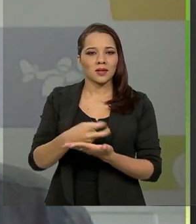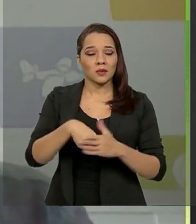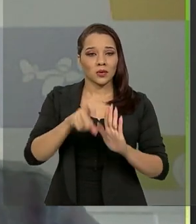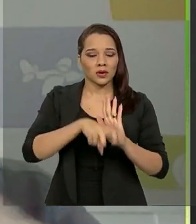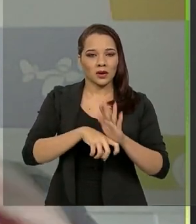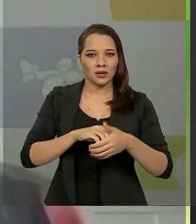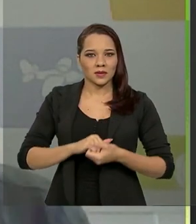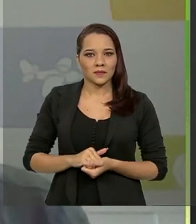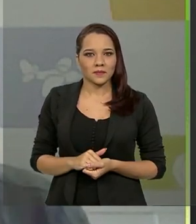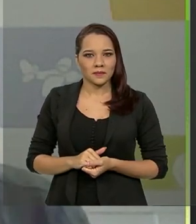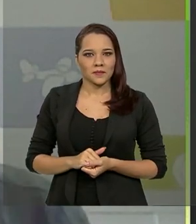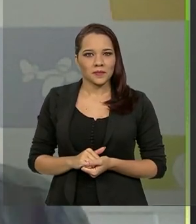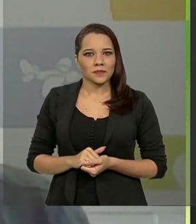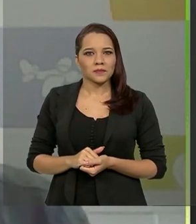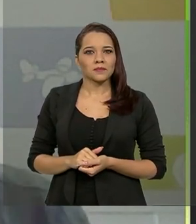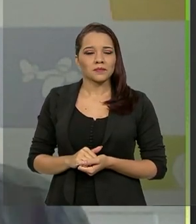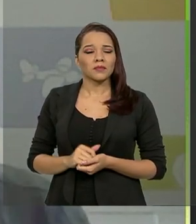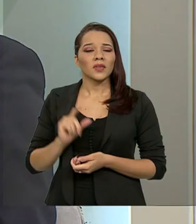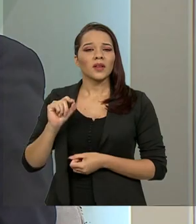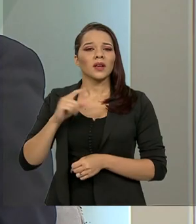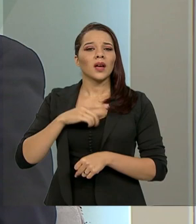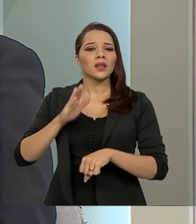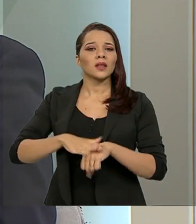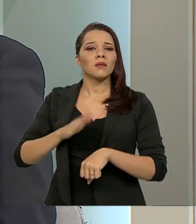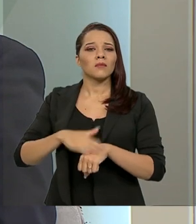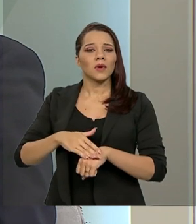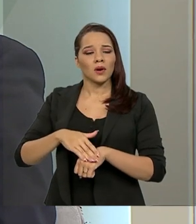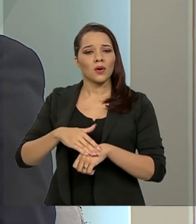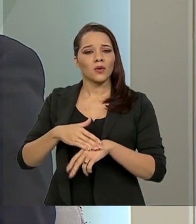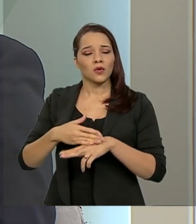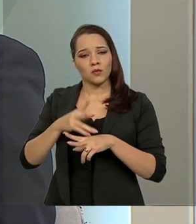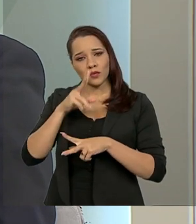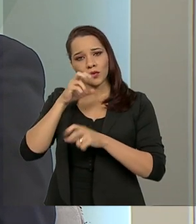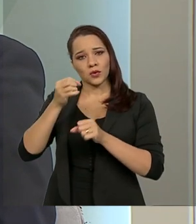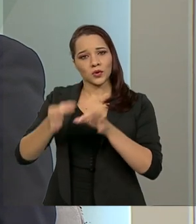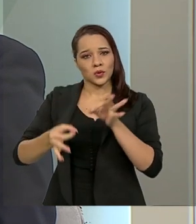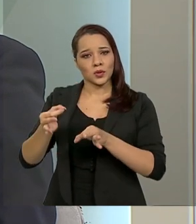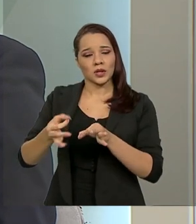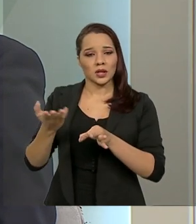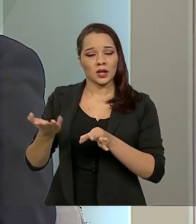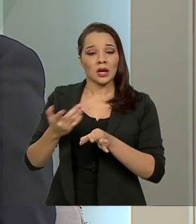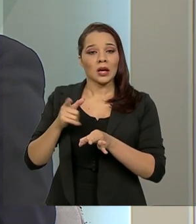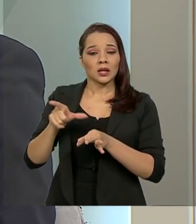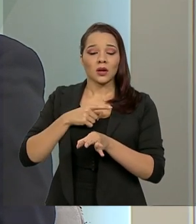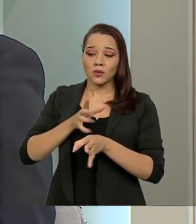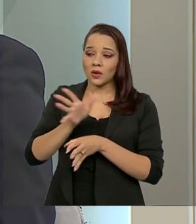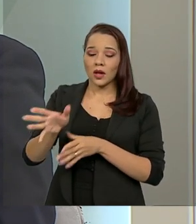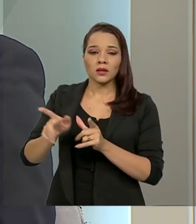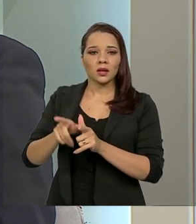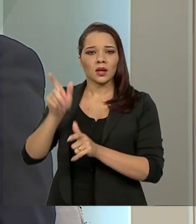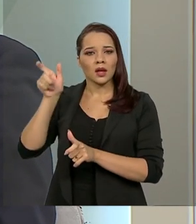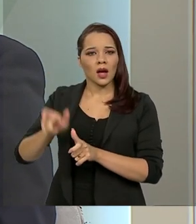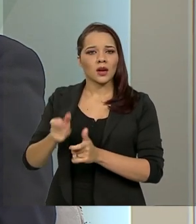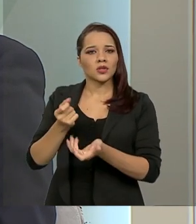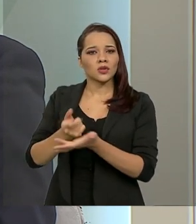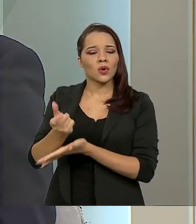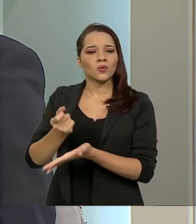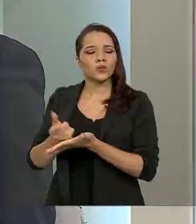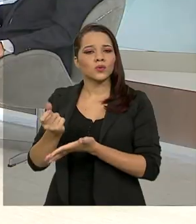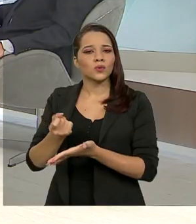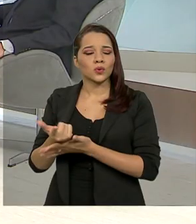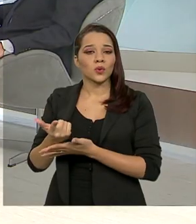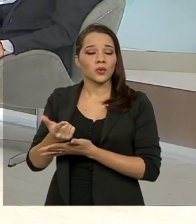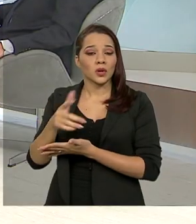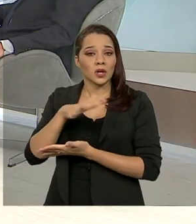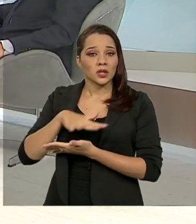Federal. Em outras palavras, nós temos esse pilar da tributação do consumo dividido em